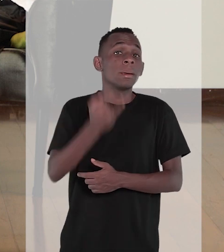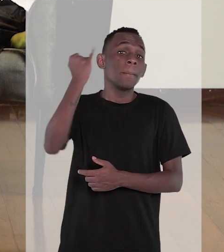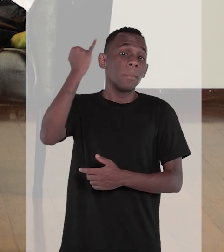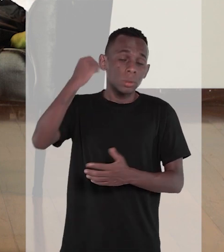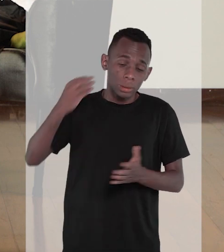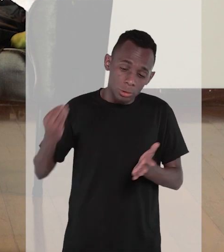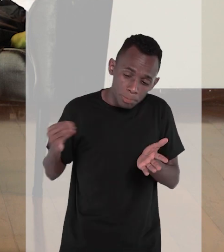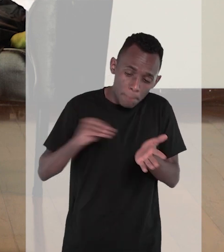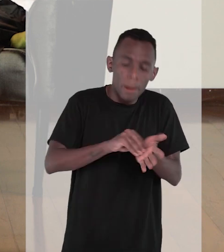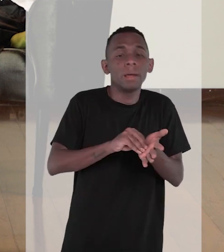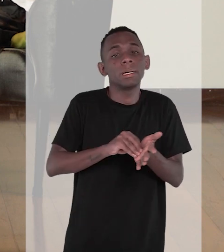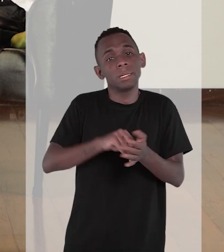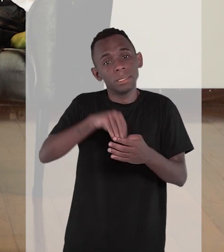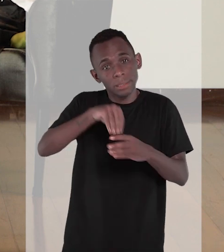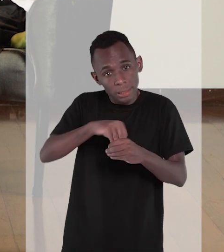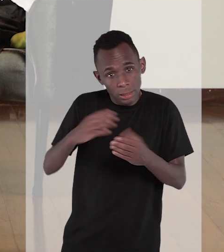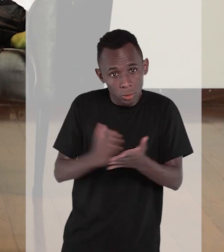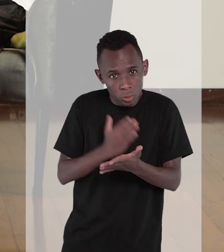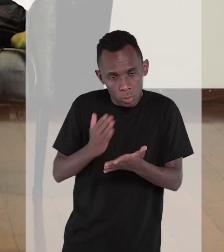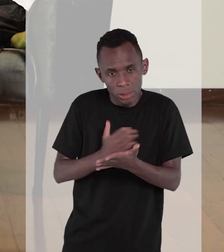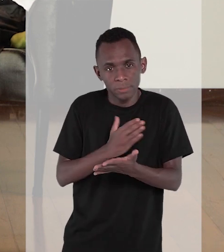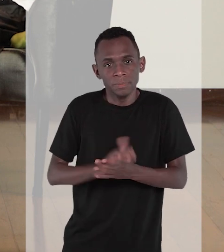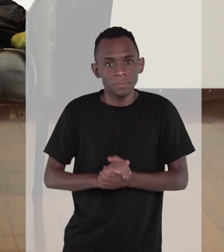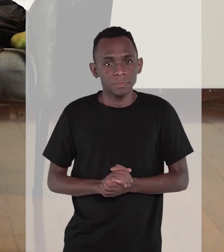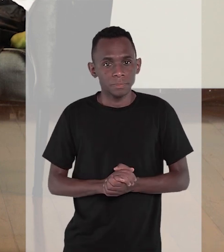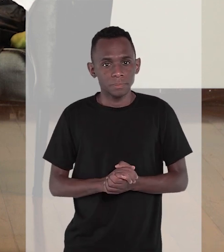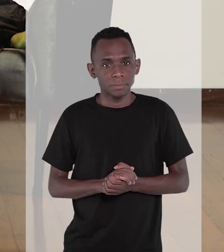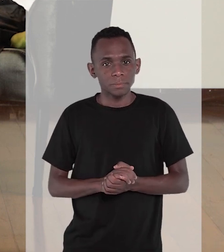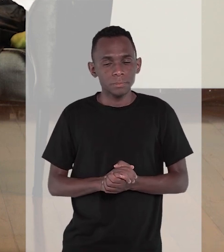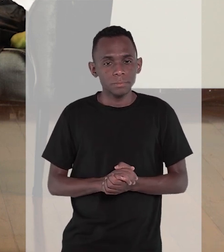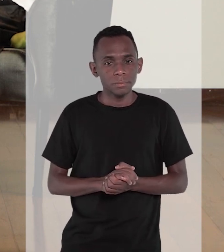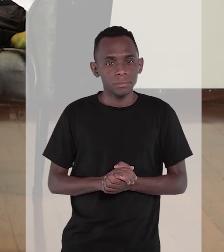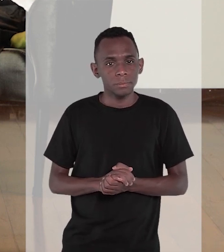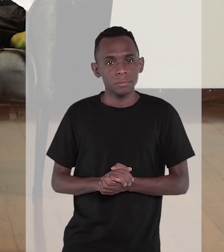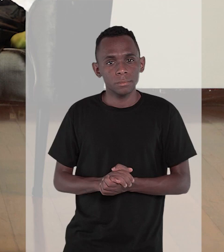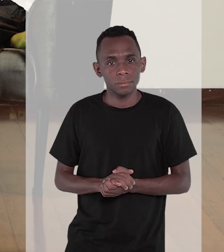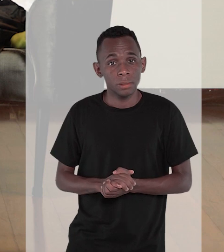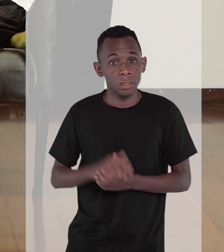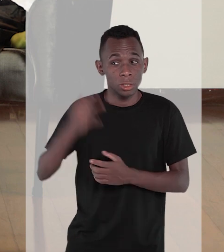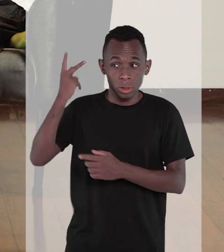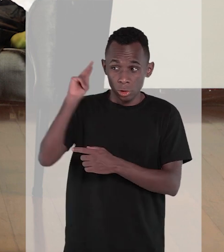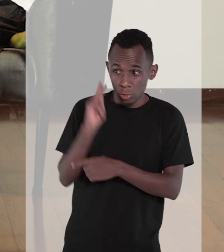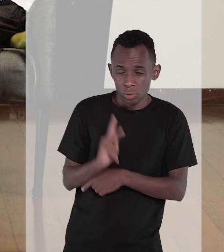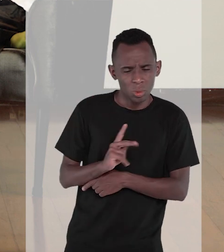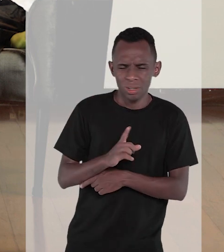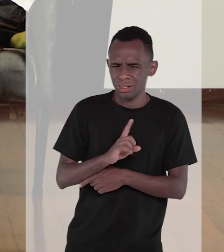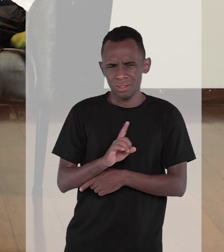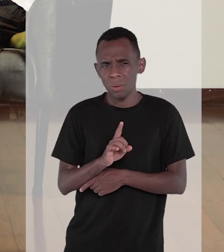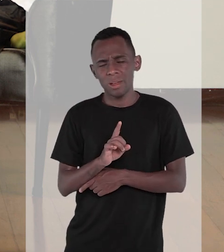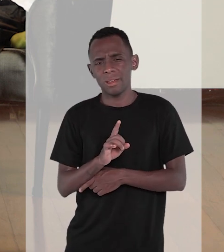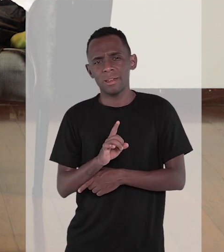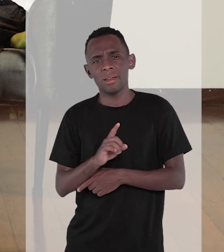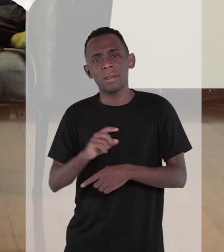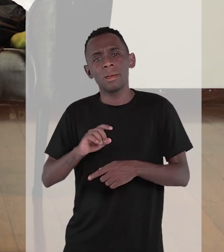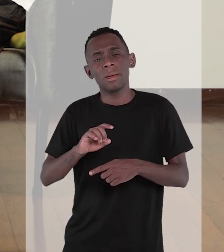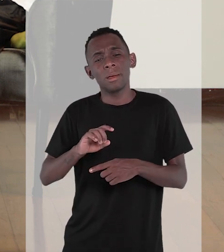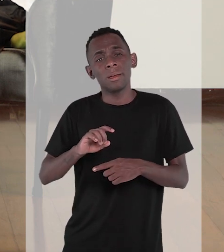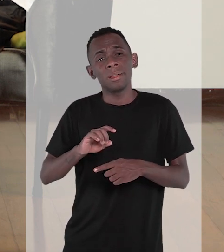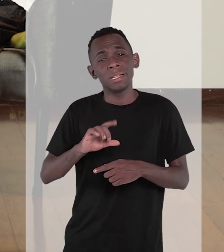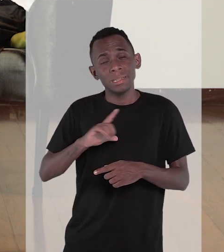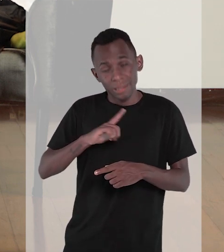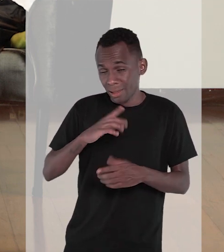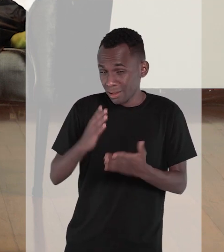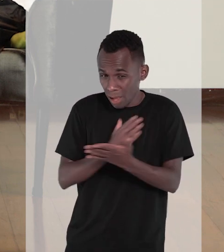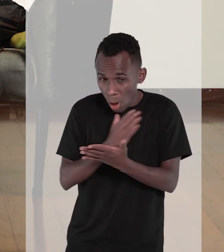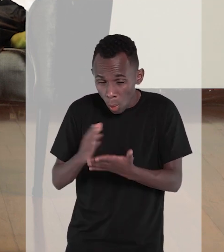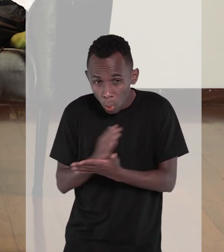importante eu colocar naquele clima do livro, que não é uma biografia. Não é uma biografia, mas são as suas histórias. São histórias. Ali